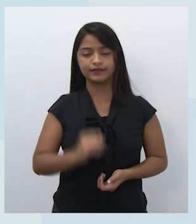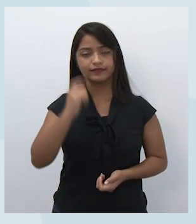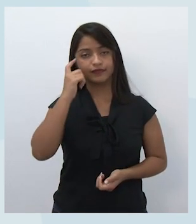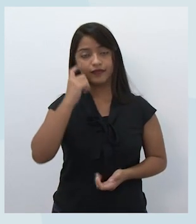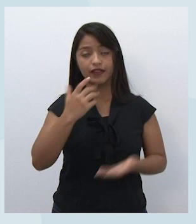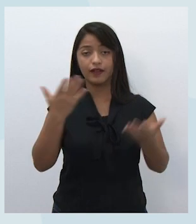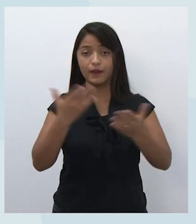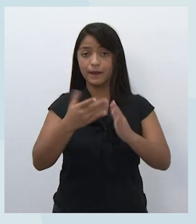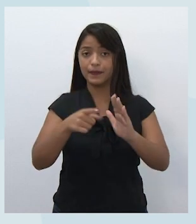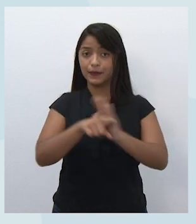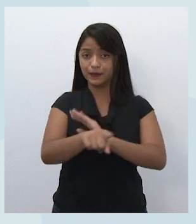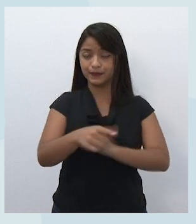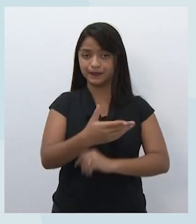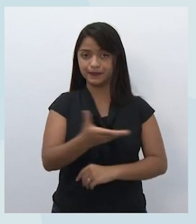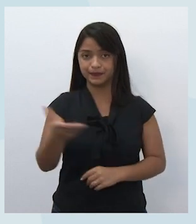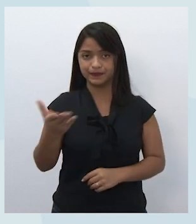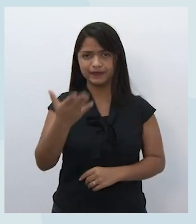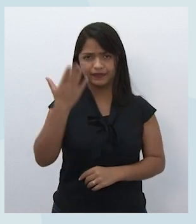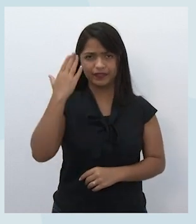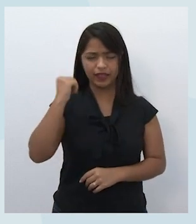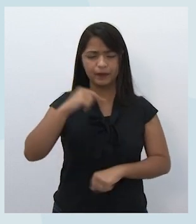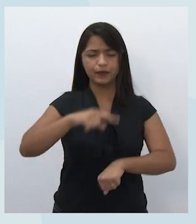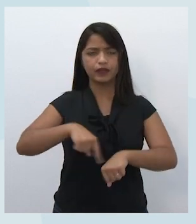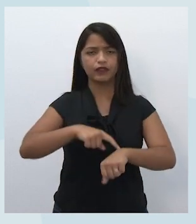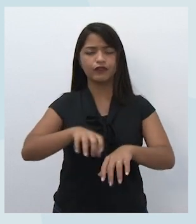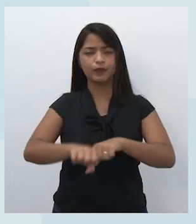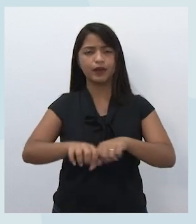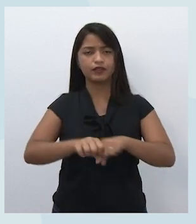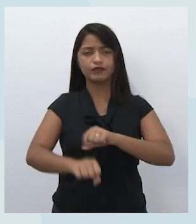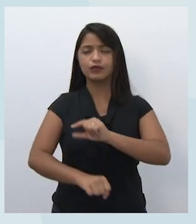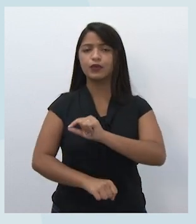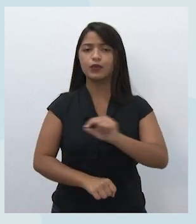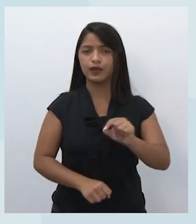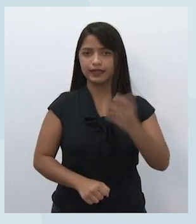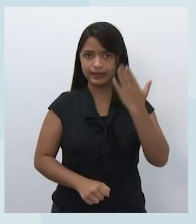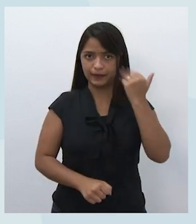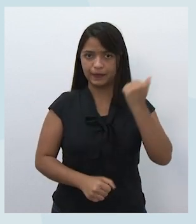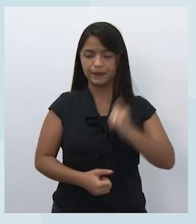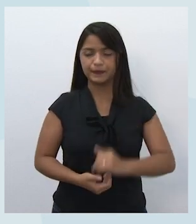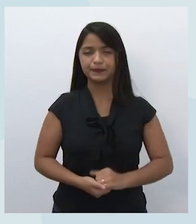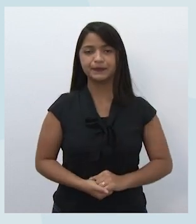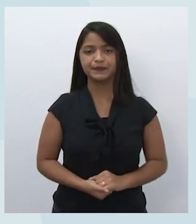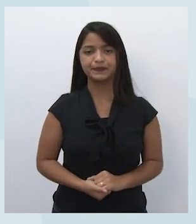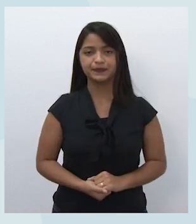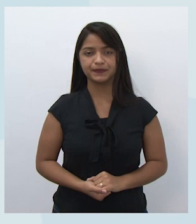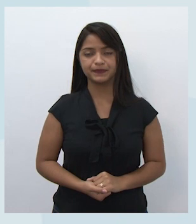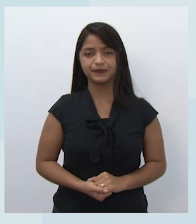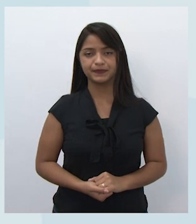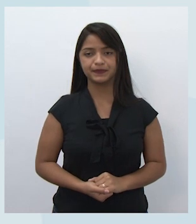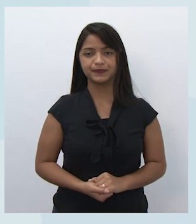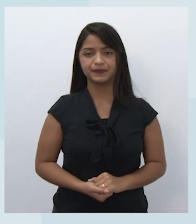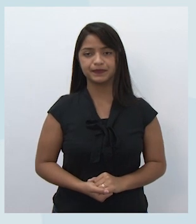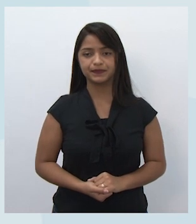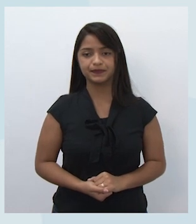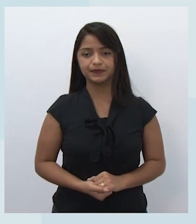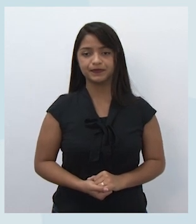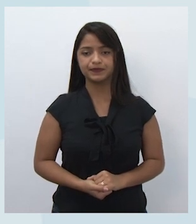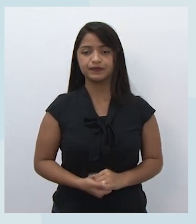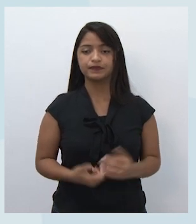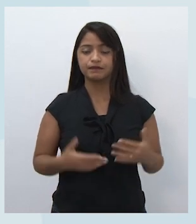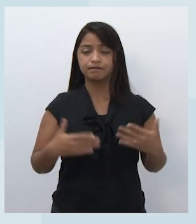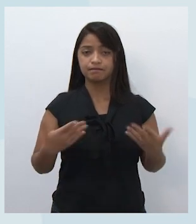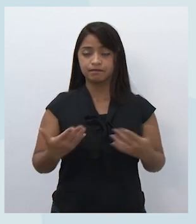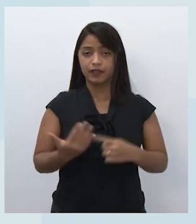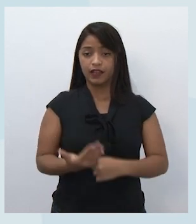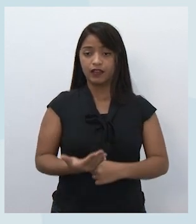Lanço uma pergunta aí, né? Você sabe o que são os itinerários formativos? Para nos auxiliar a entender